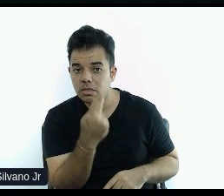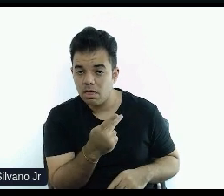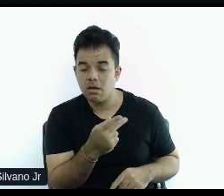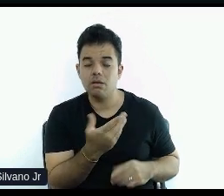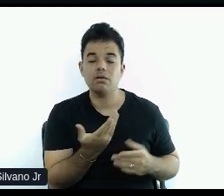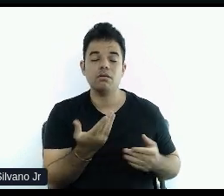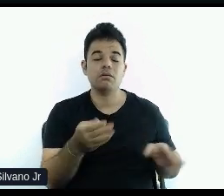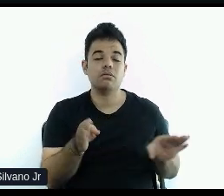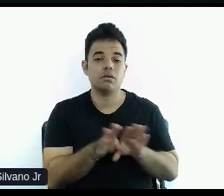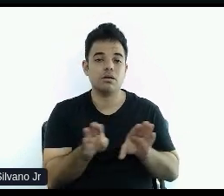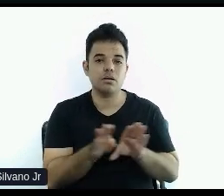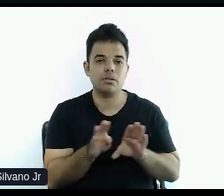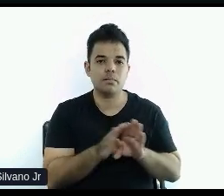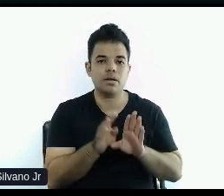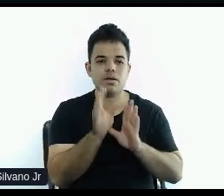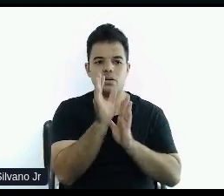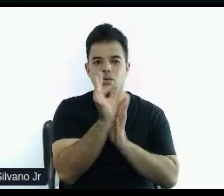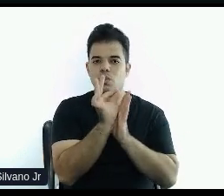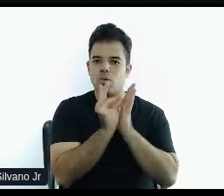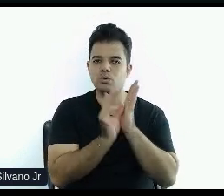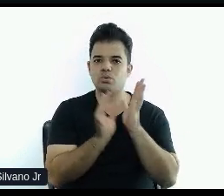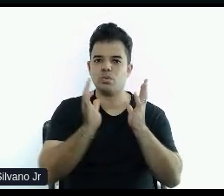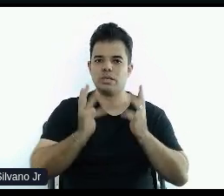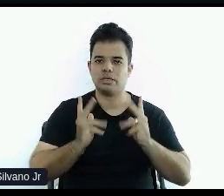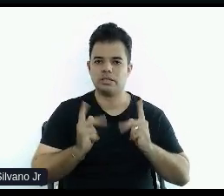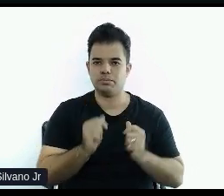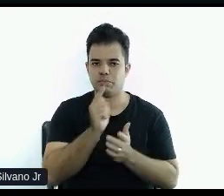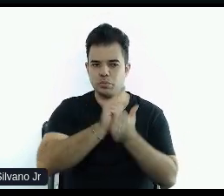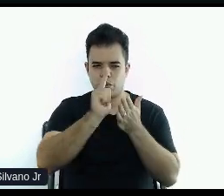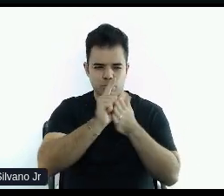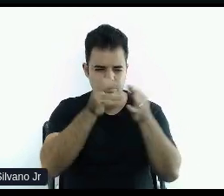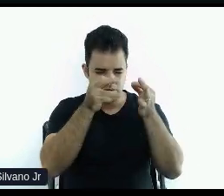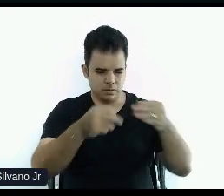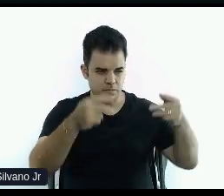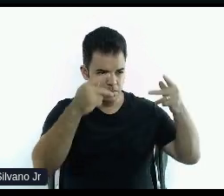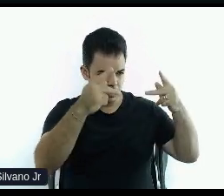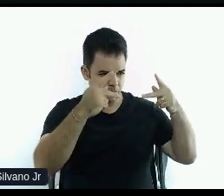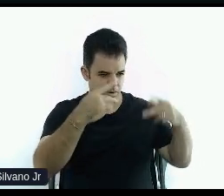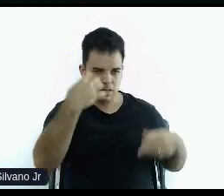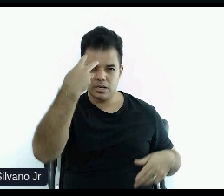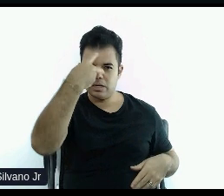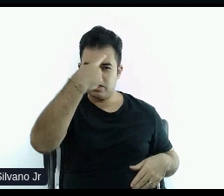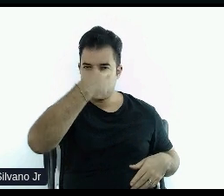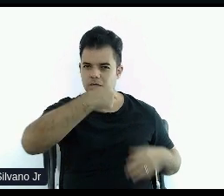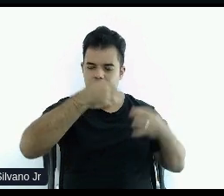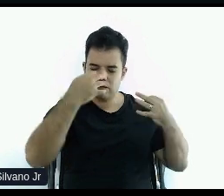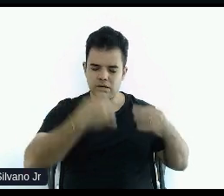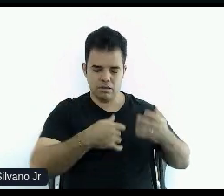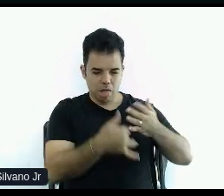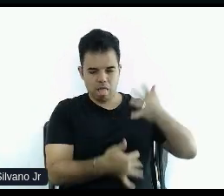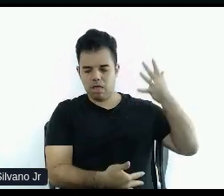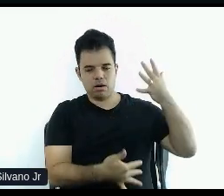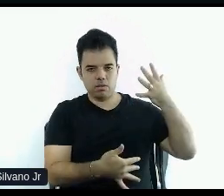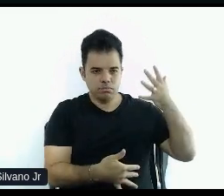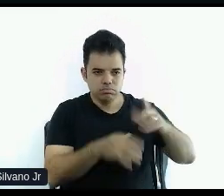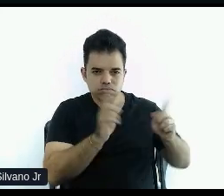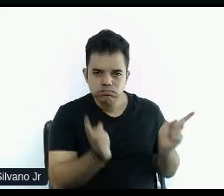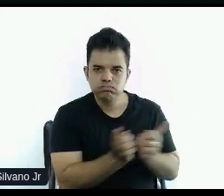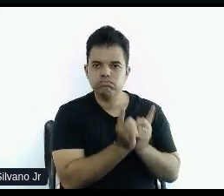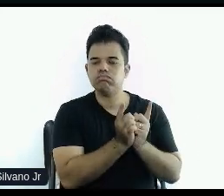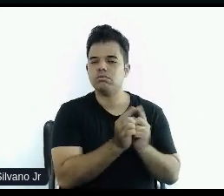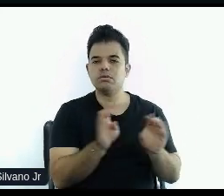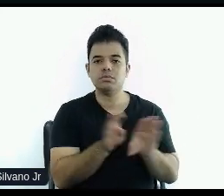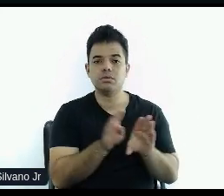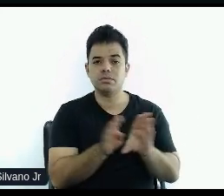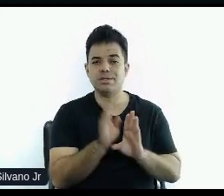a código limpo em geral. E aí, quando a gente deixa de considerar a acessibilidade, a gente já não está entregando um código,